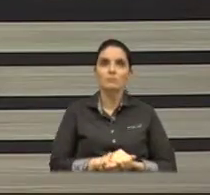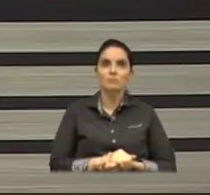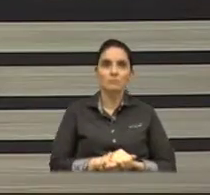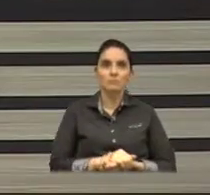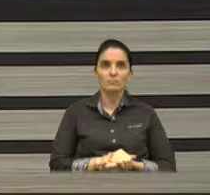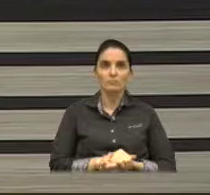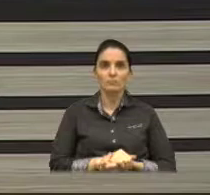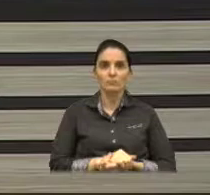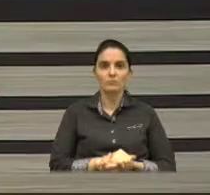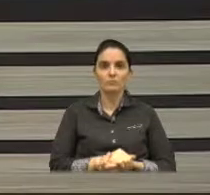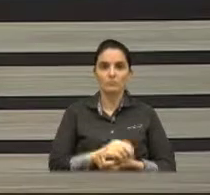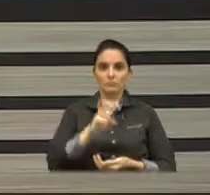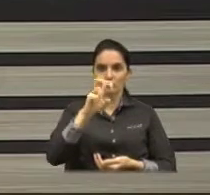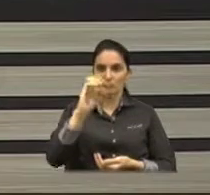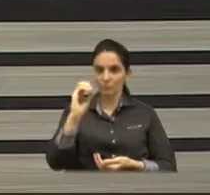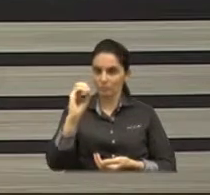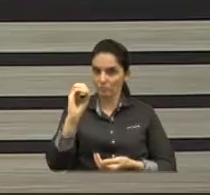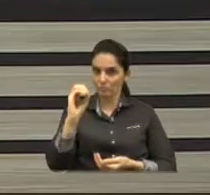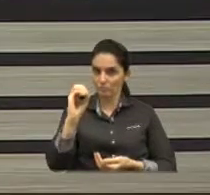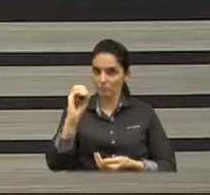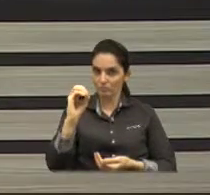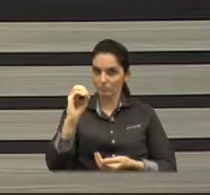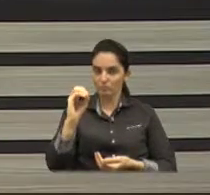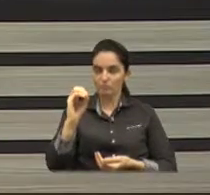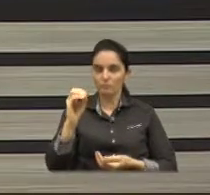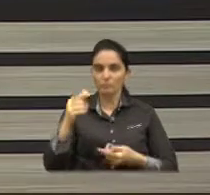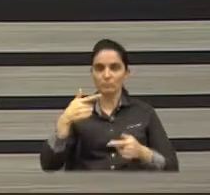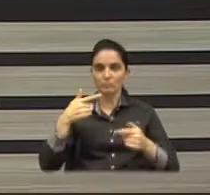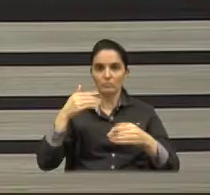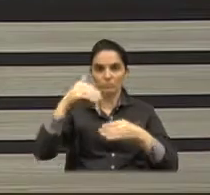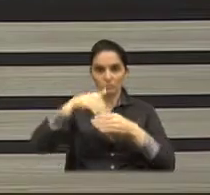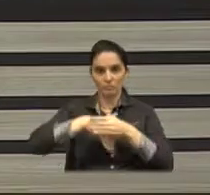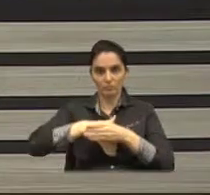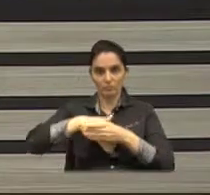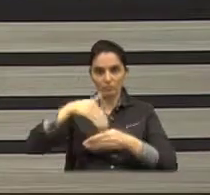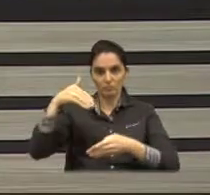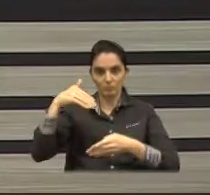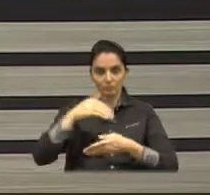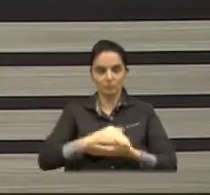A moção número 50 vai à votação.